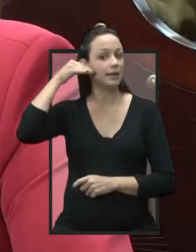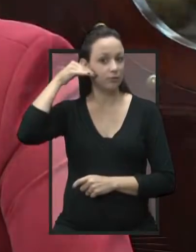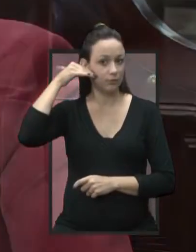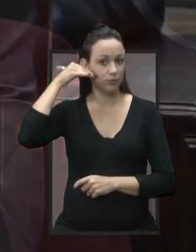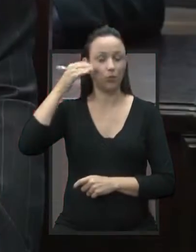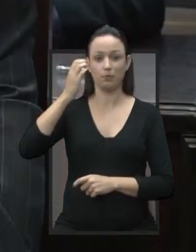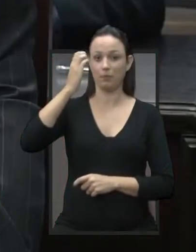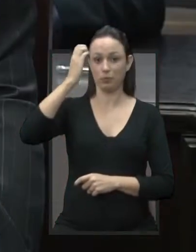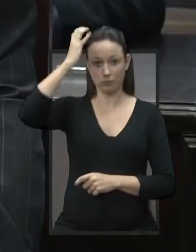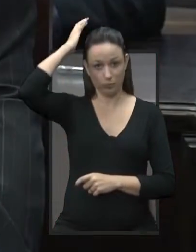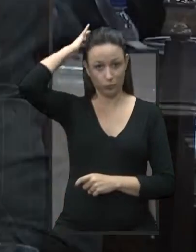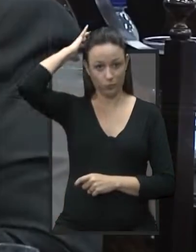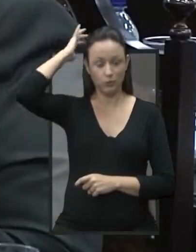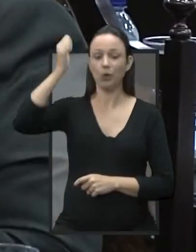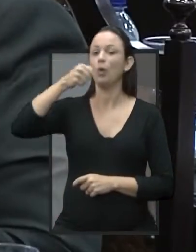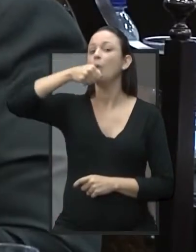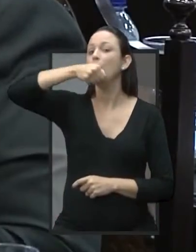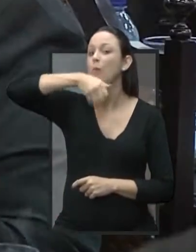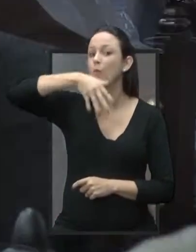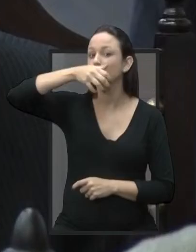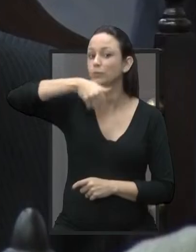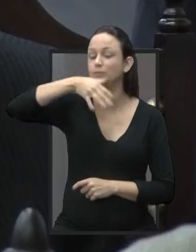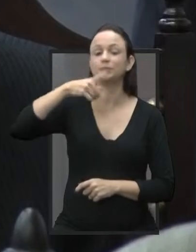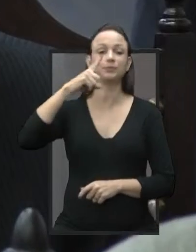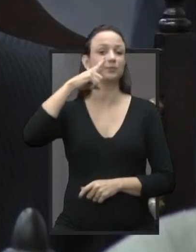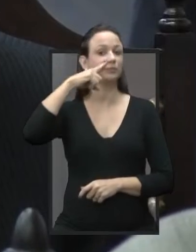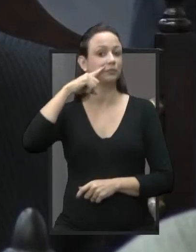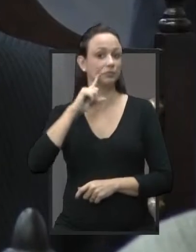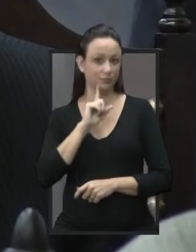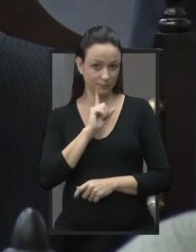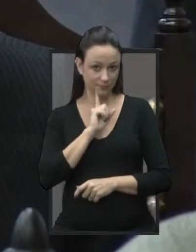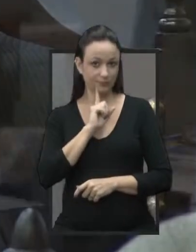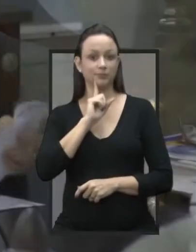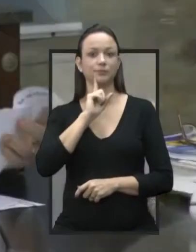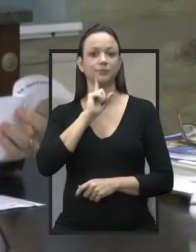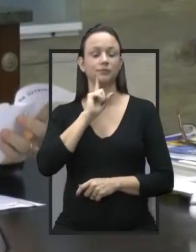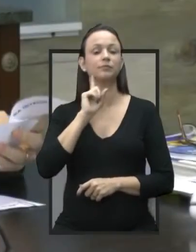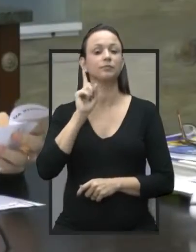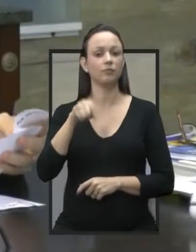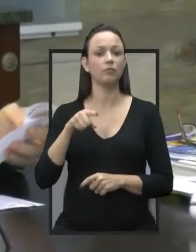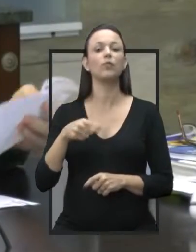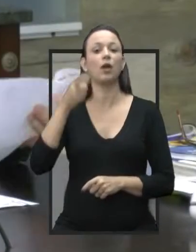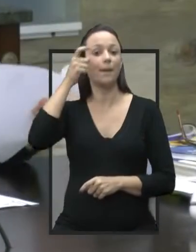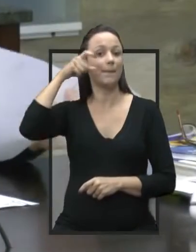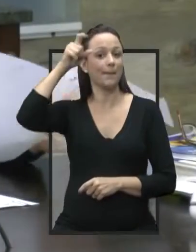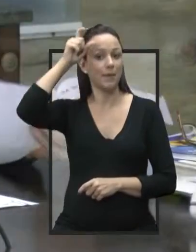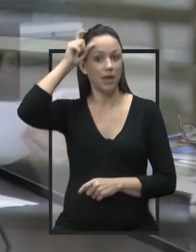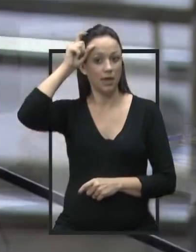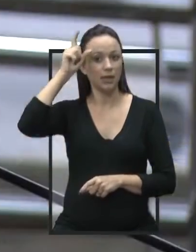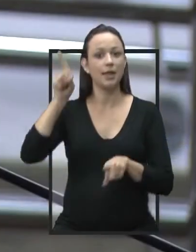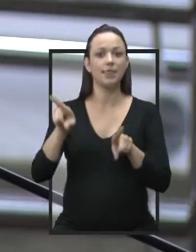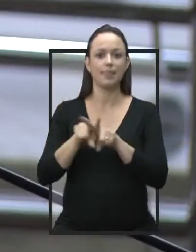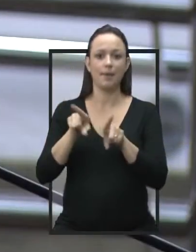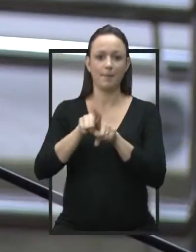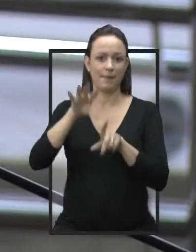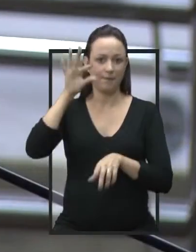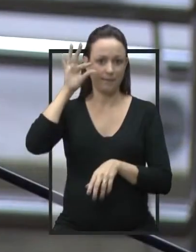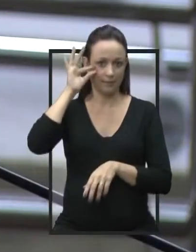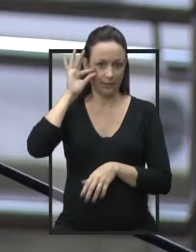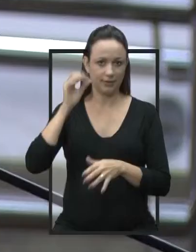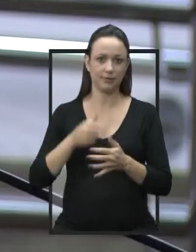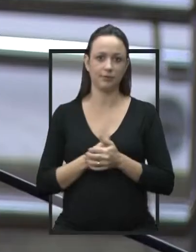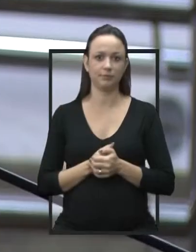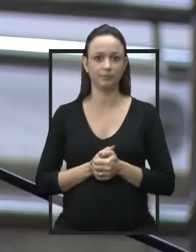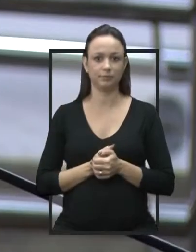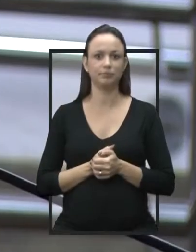toninho mason guto machado a gentil américo kato josé fernando barbieri e wagner brasil de